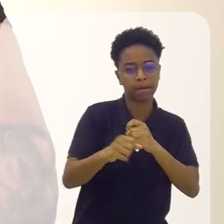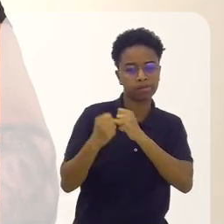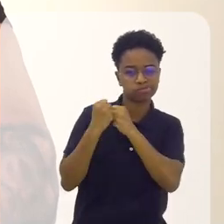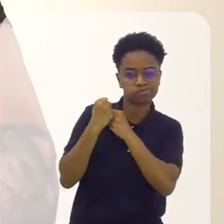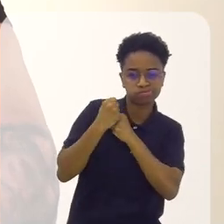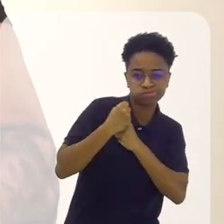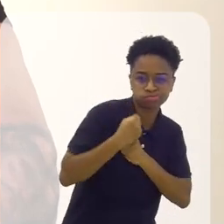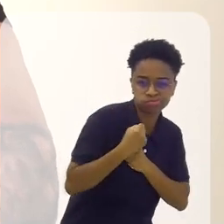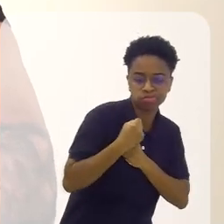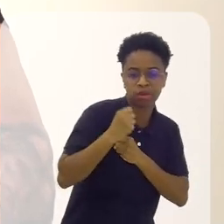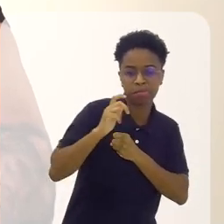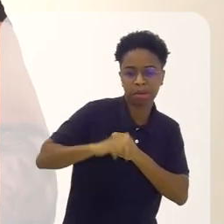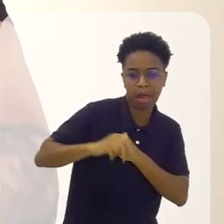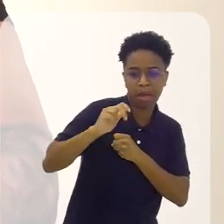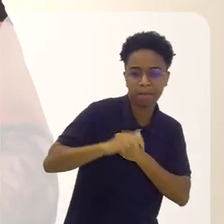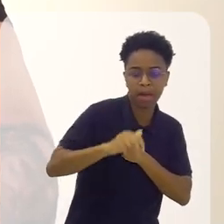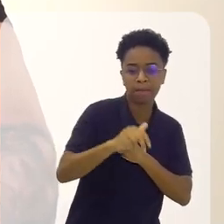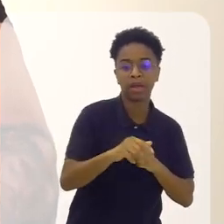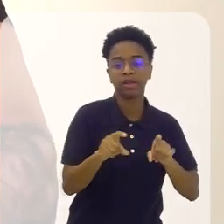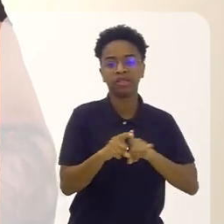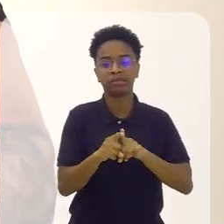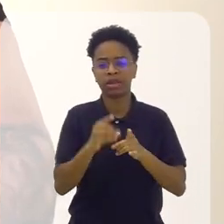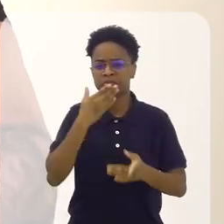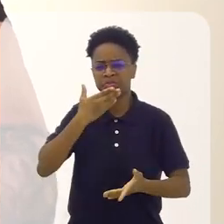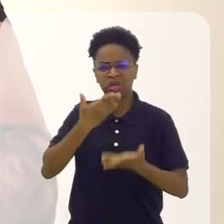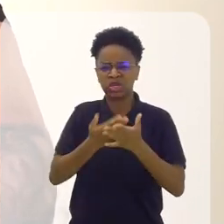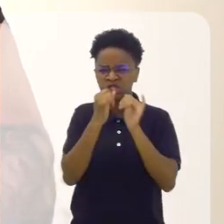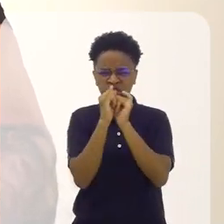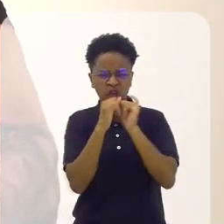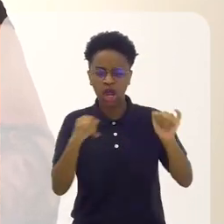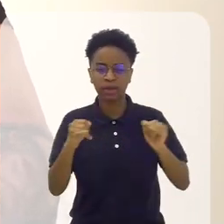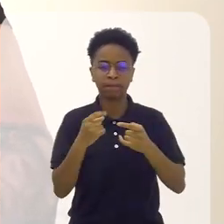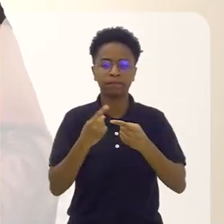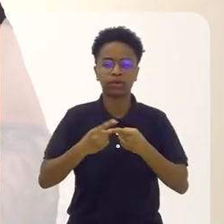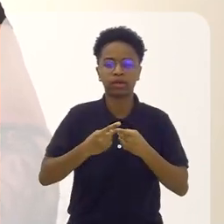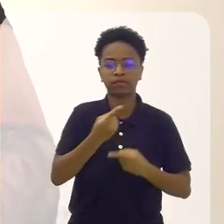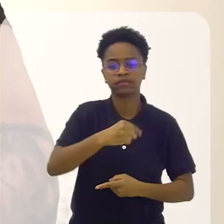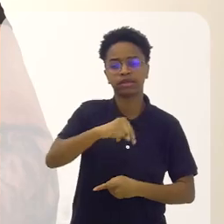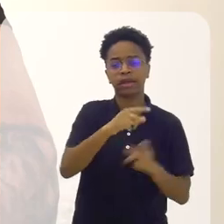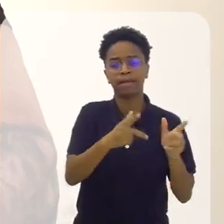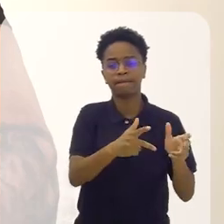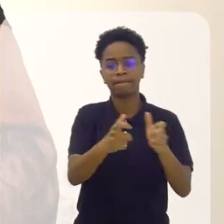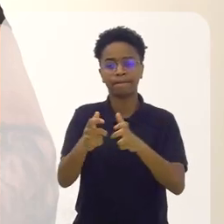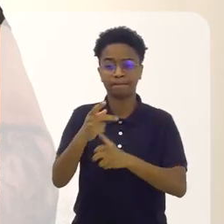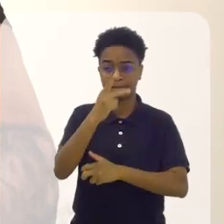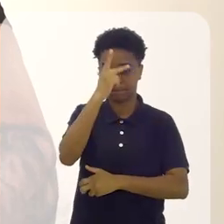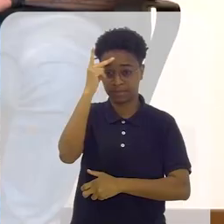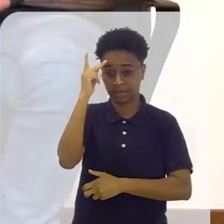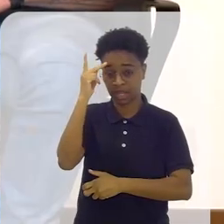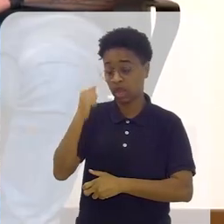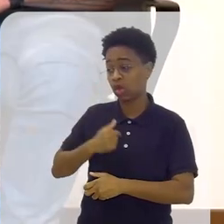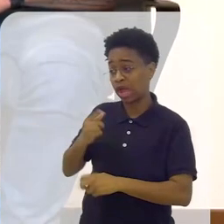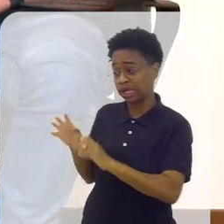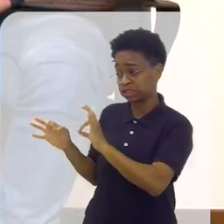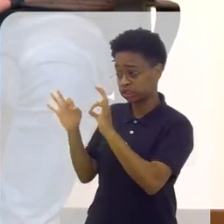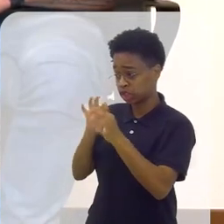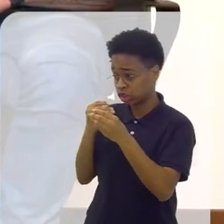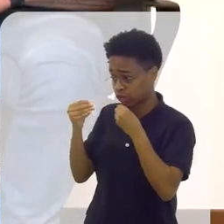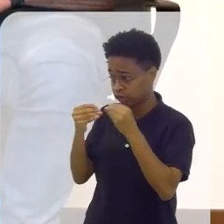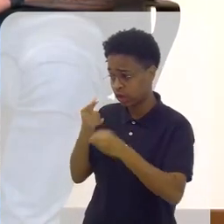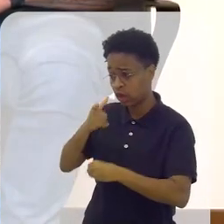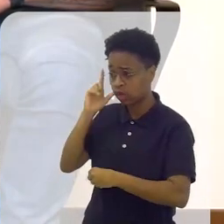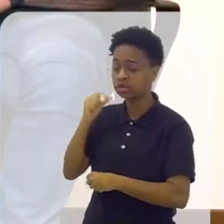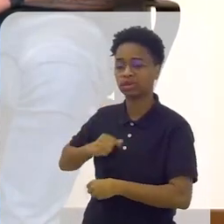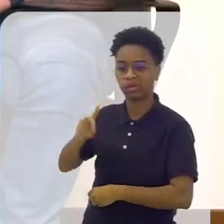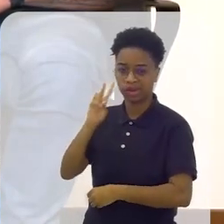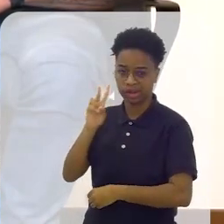com crucificado. E é muito chocante, né, você ver que as pessoas... Vendo a novela ontem, eu